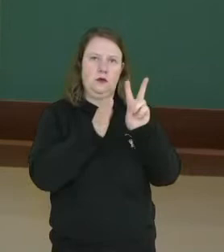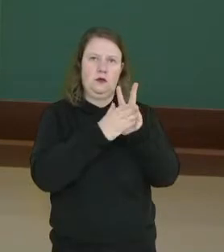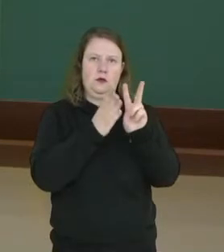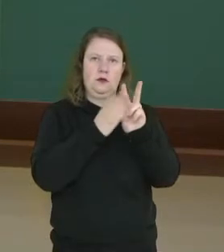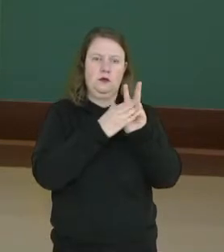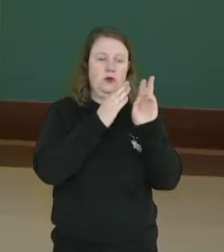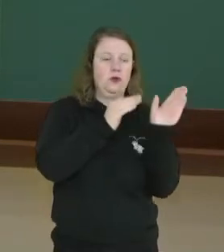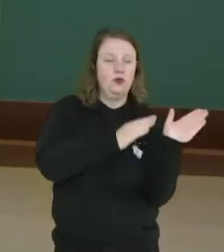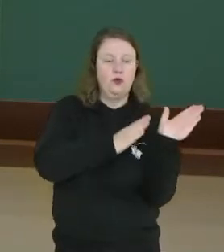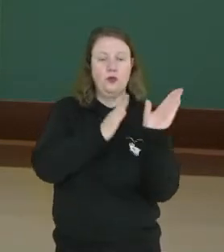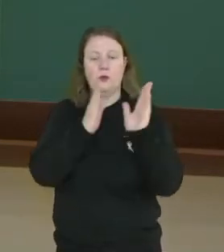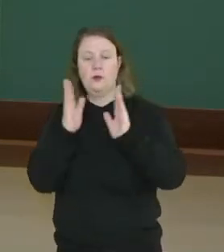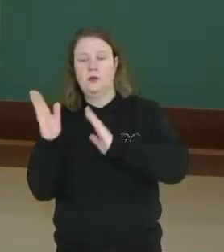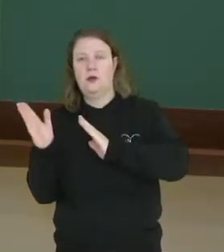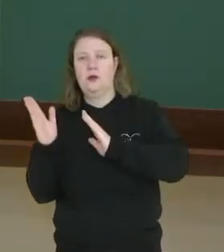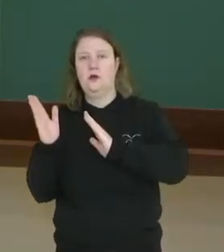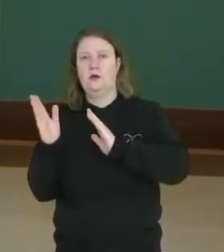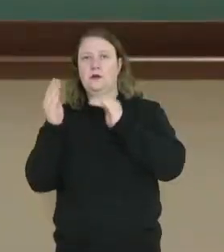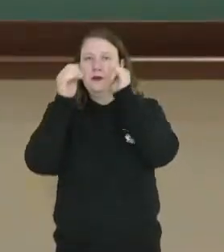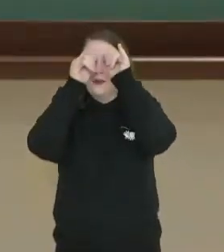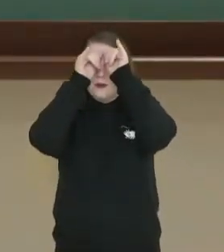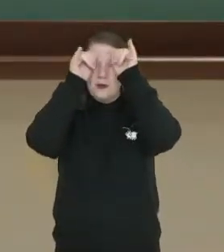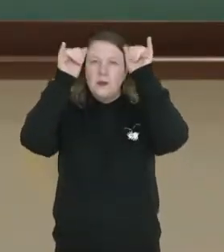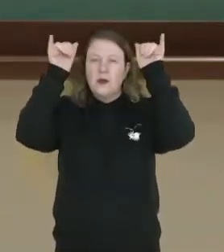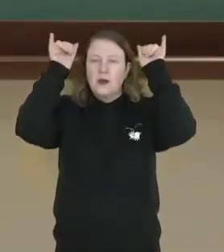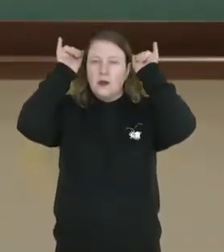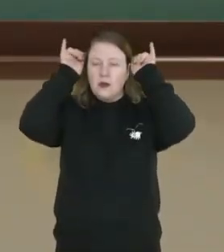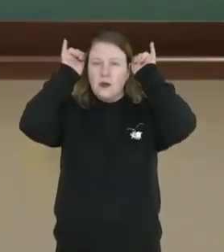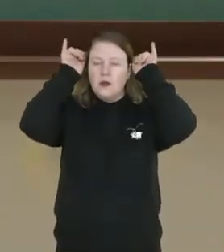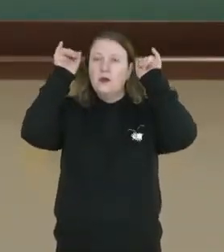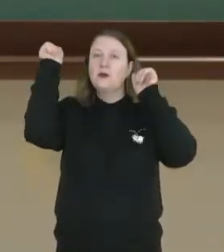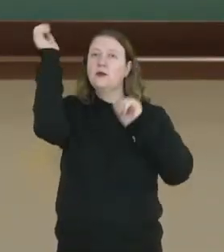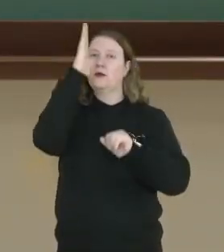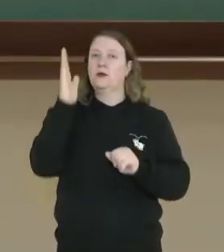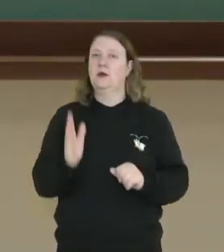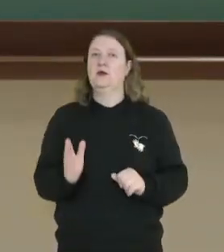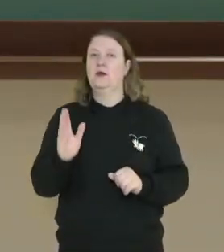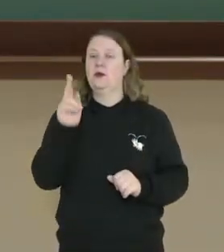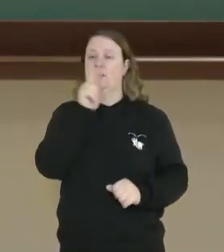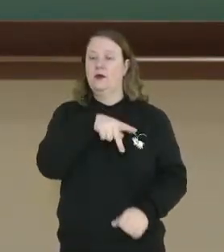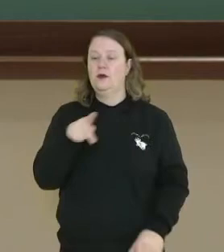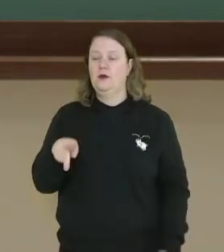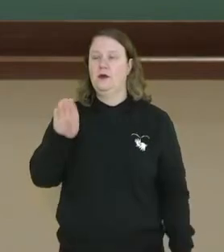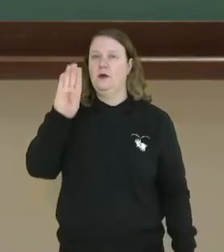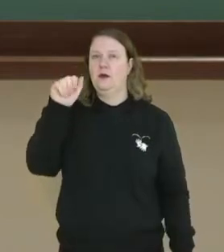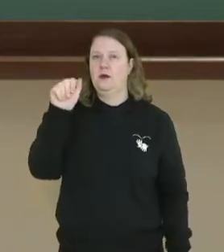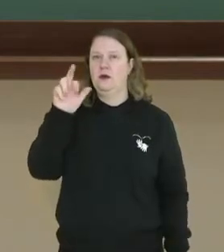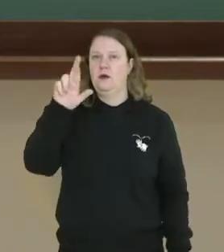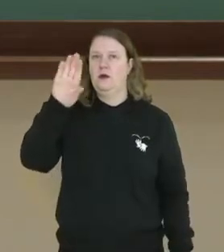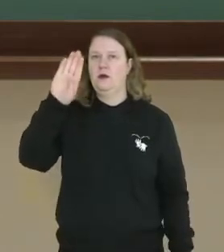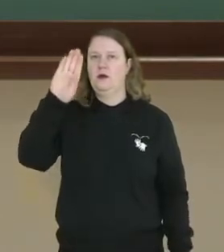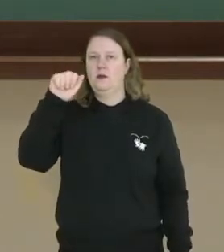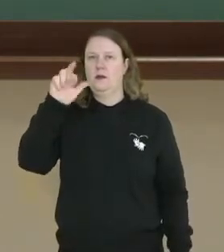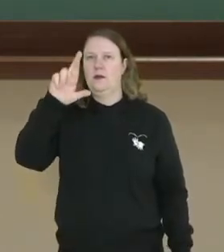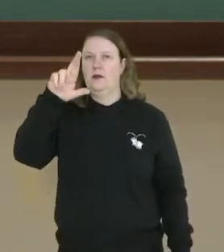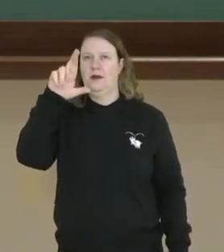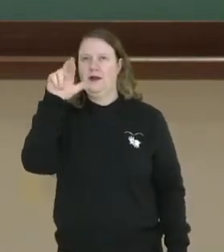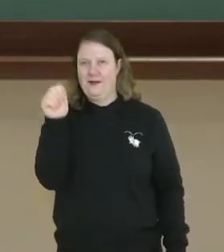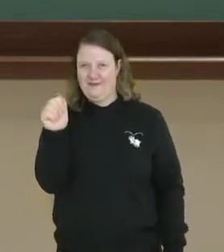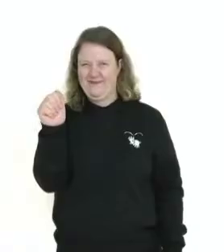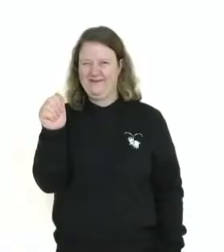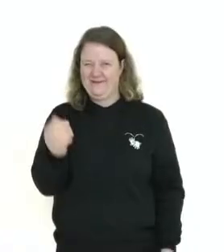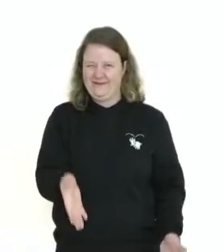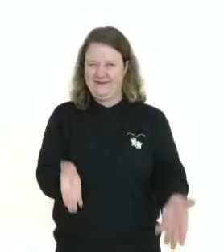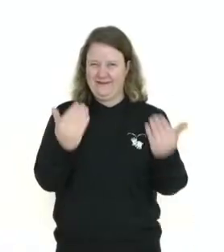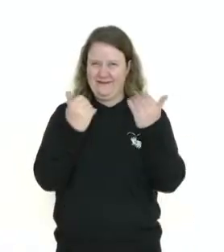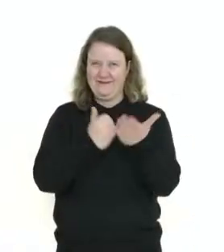período imperial do Brasil. Eu sou a professora Bárbara Furquim e vou acompanhar vocês. Vamos lá? Bom, o